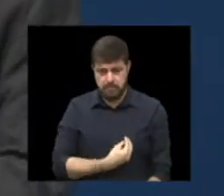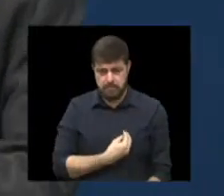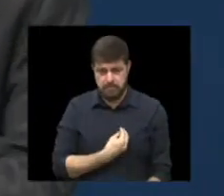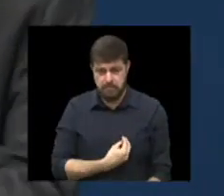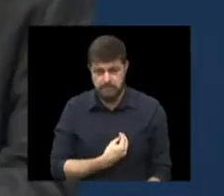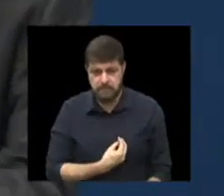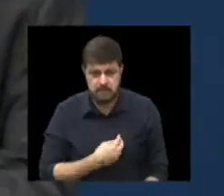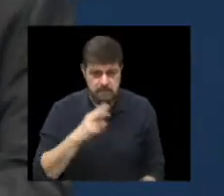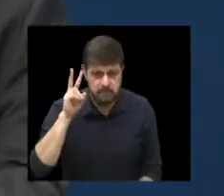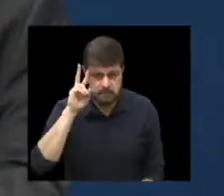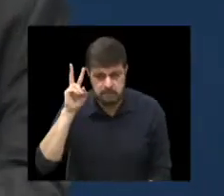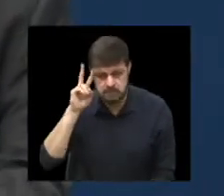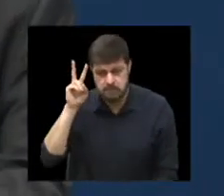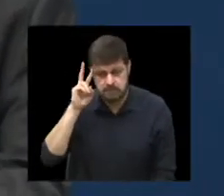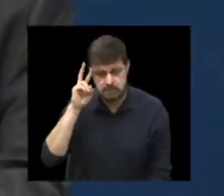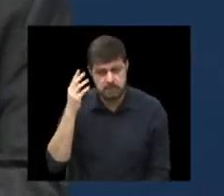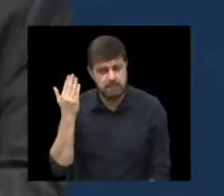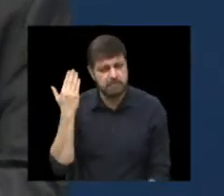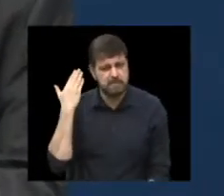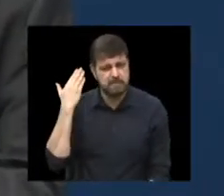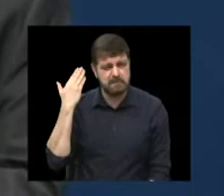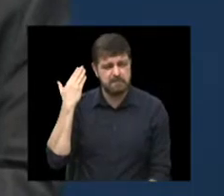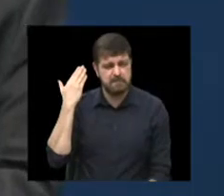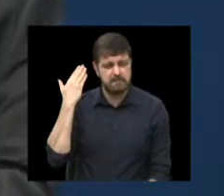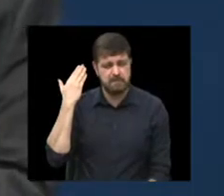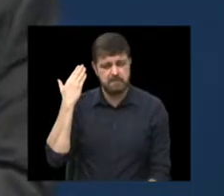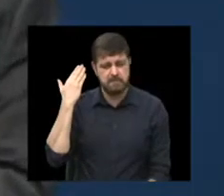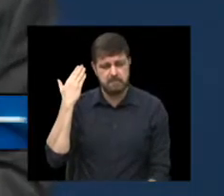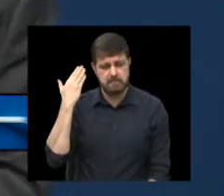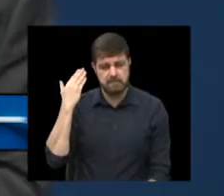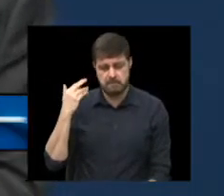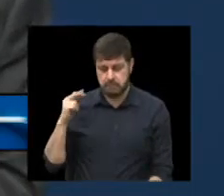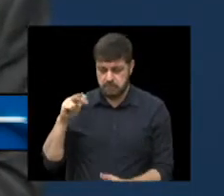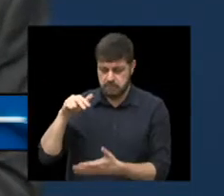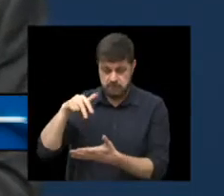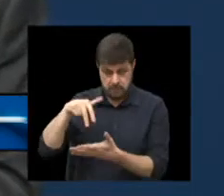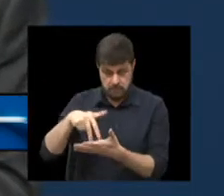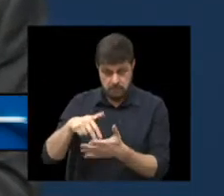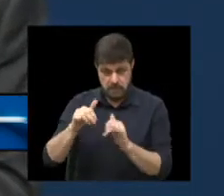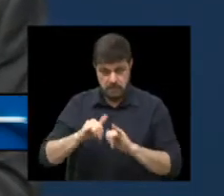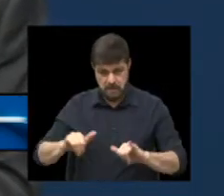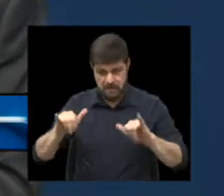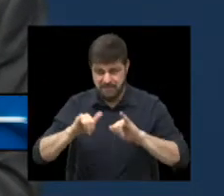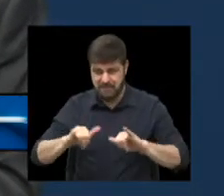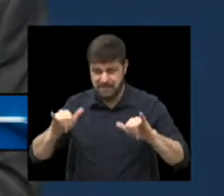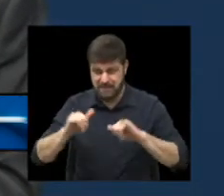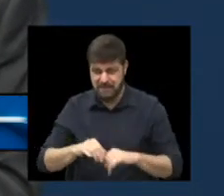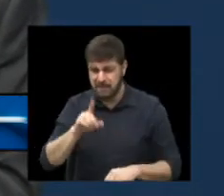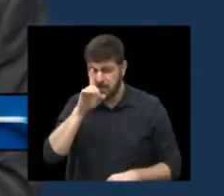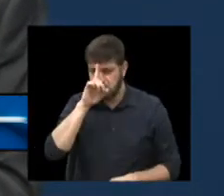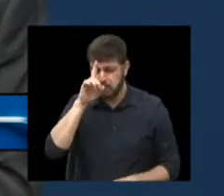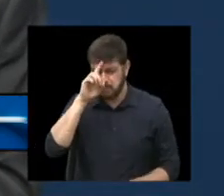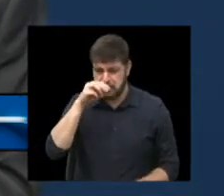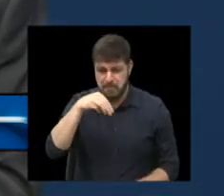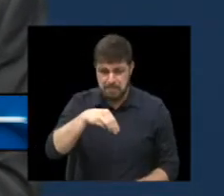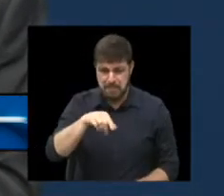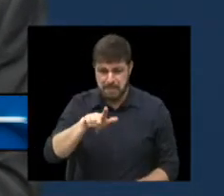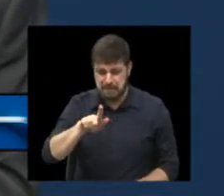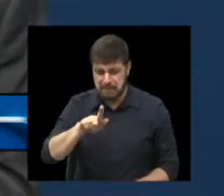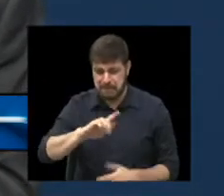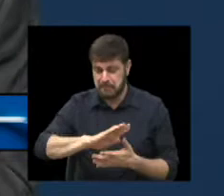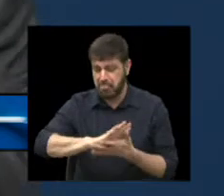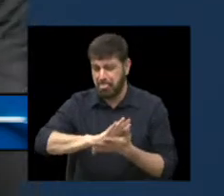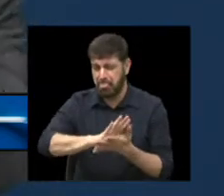Na segunda-feira passada, eu tratei aqui do sucateamento do Hospital Mário Gatti.